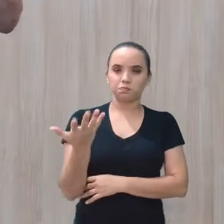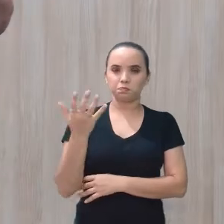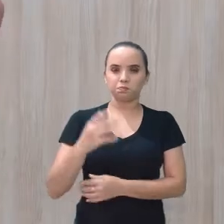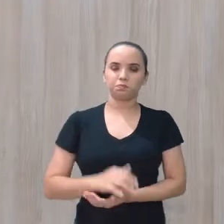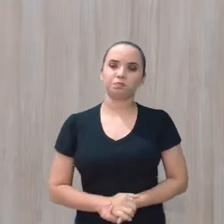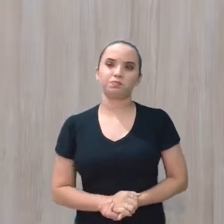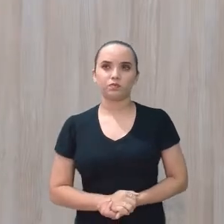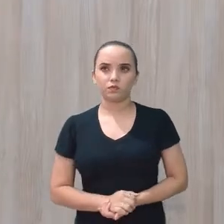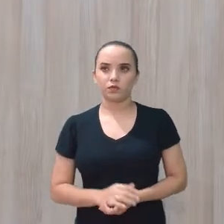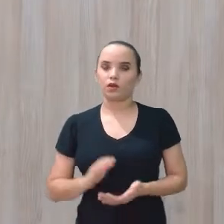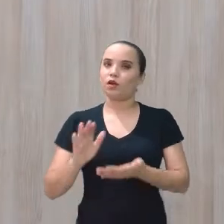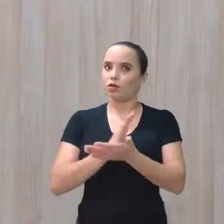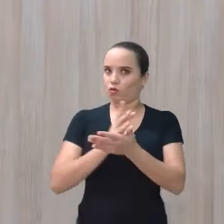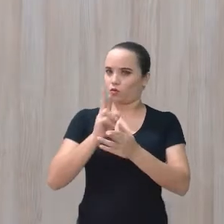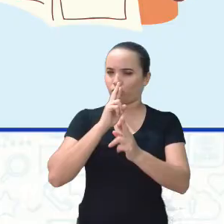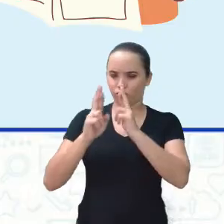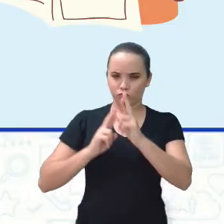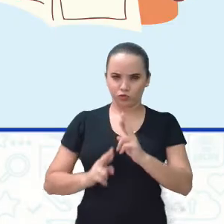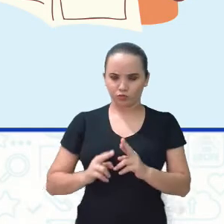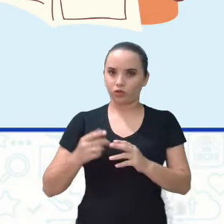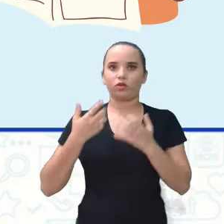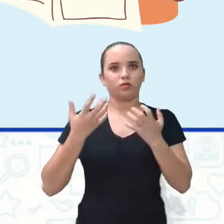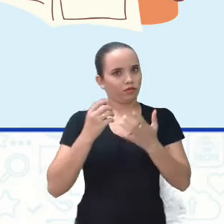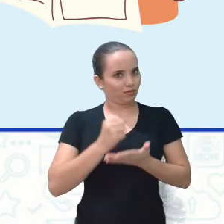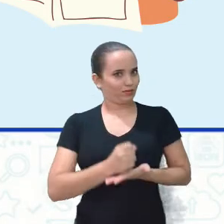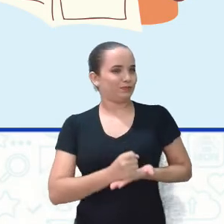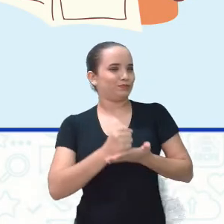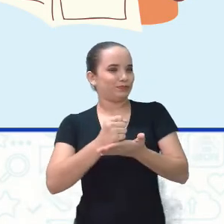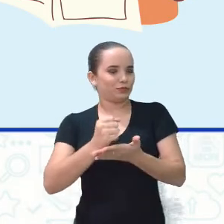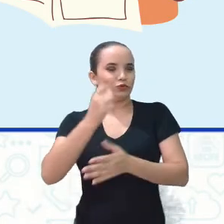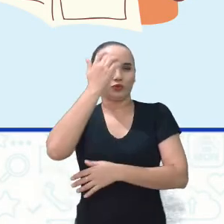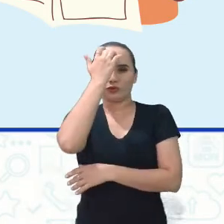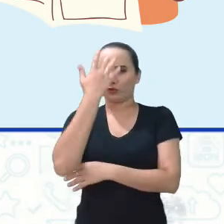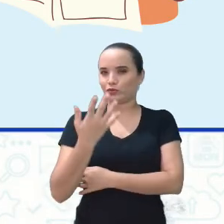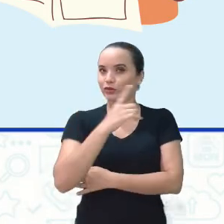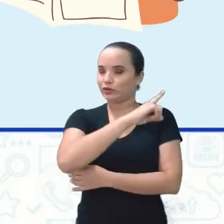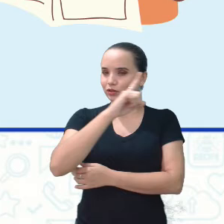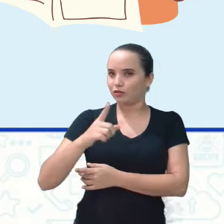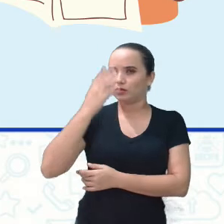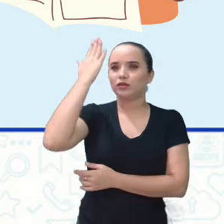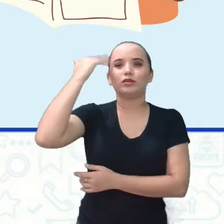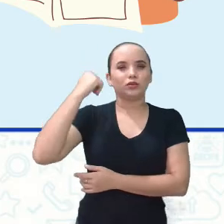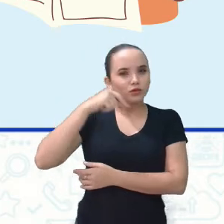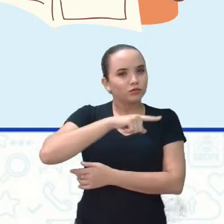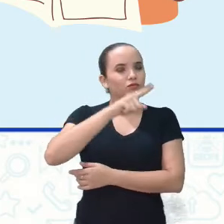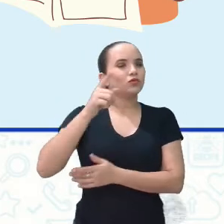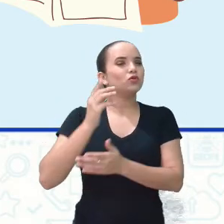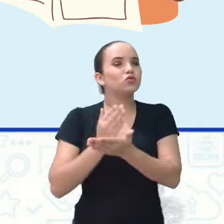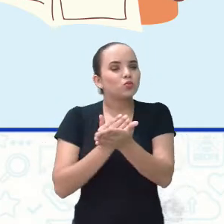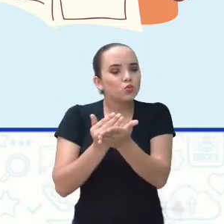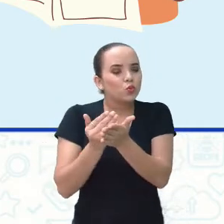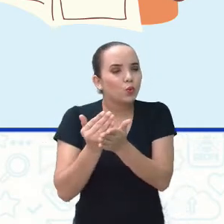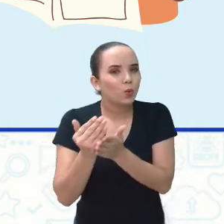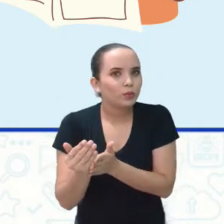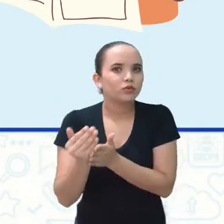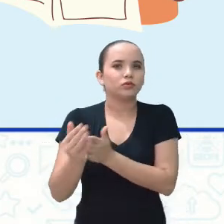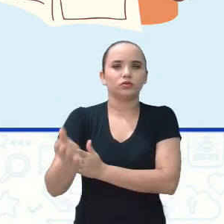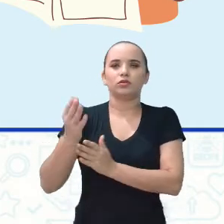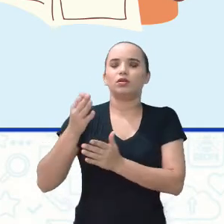Possíveis respostas para facilitar, ajudar vocês. Eu sei que vocês estão assim ainda começando, não é?